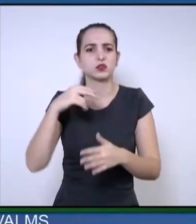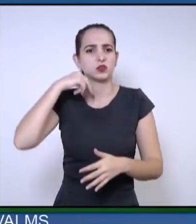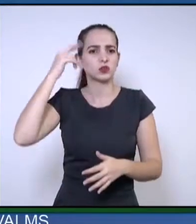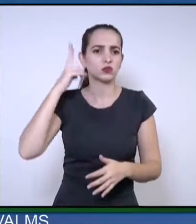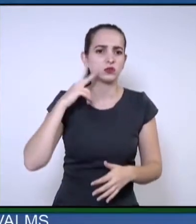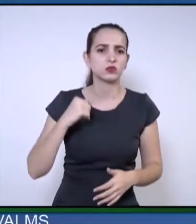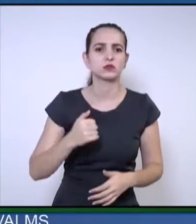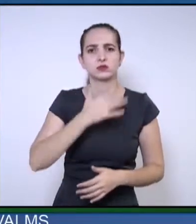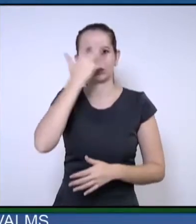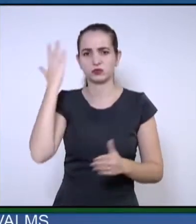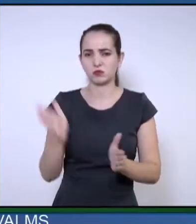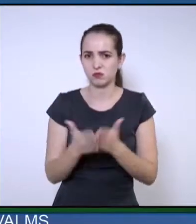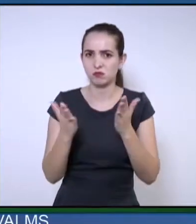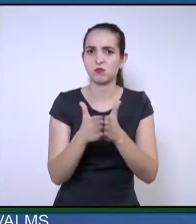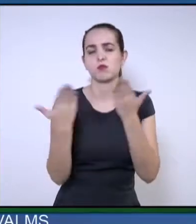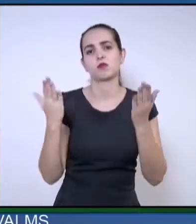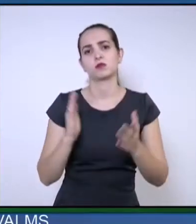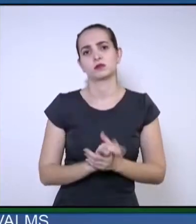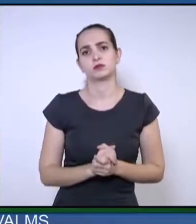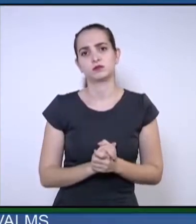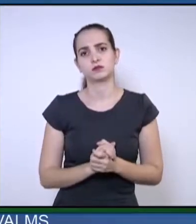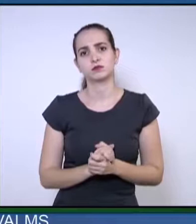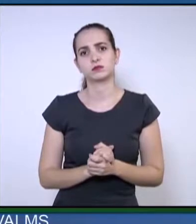quem defende os pobres.